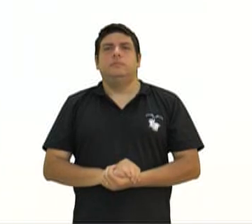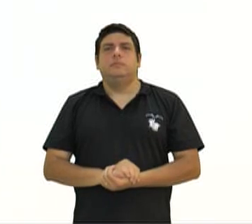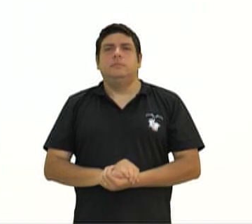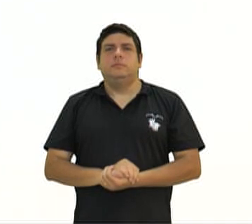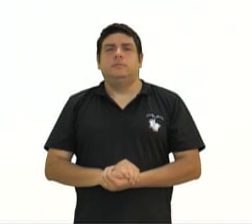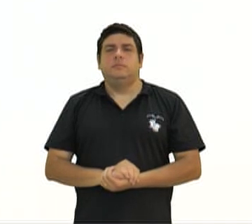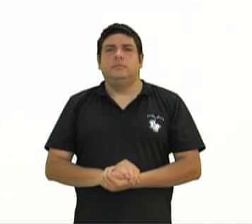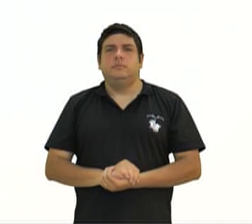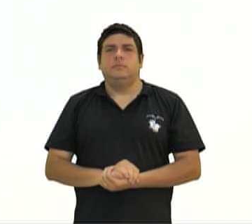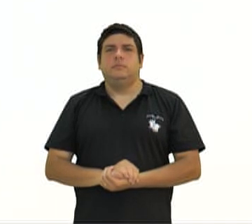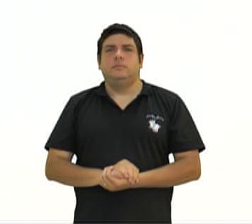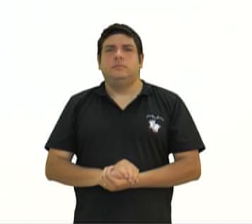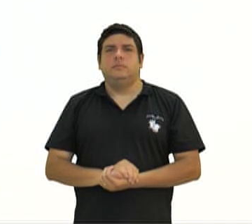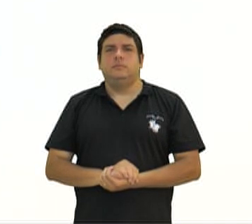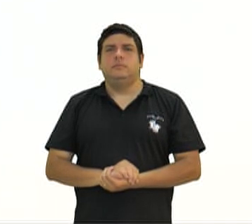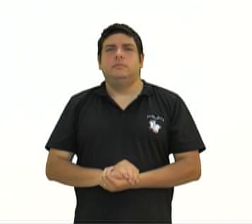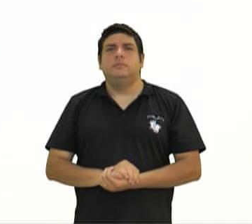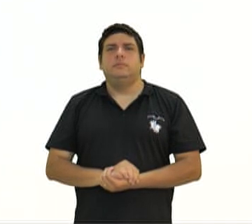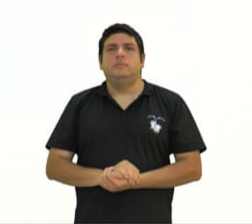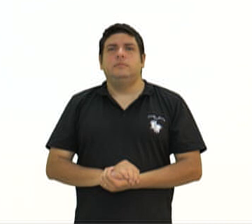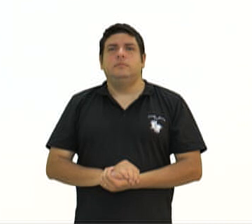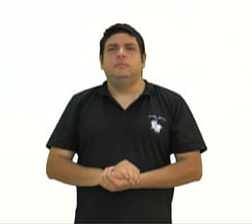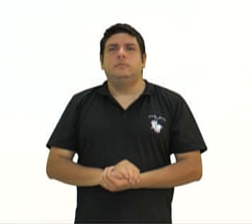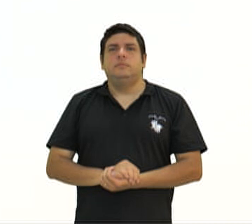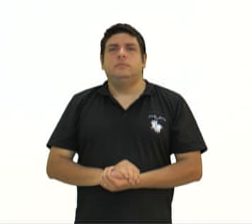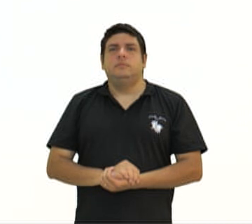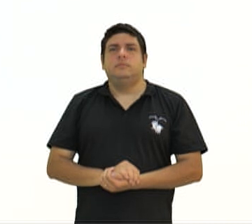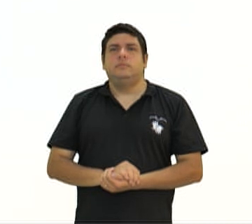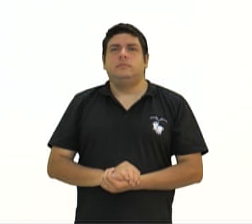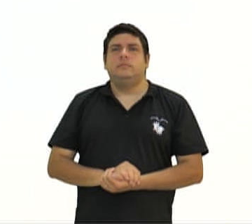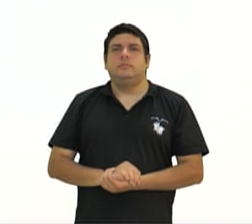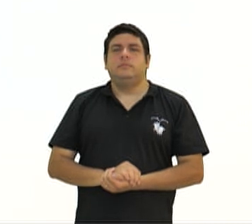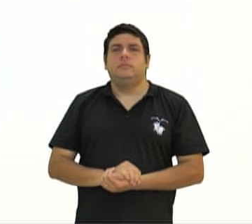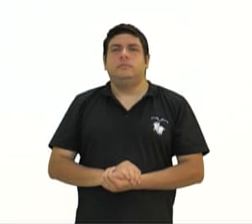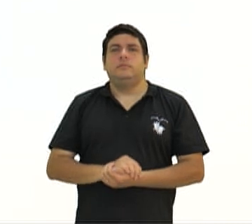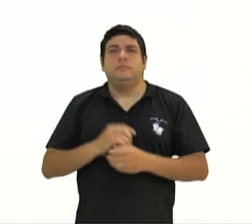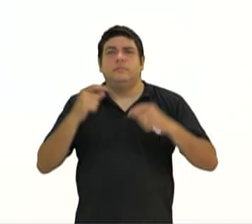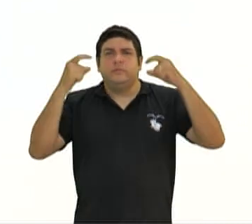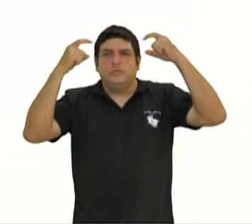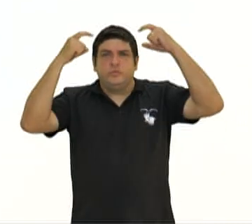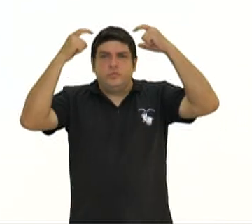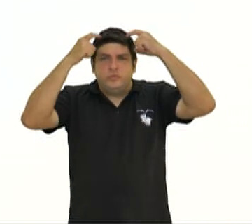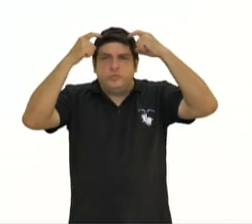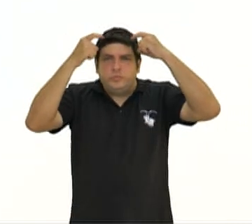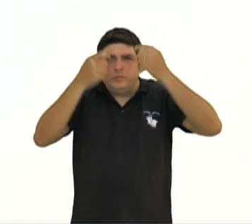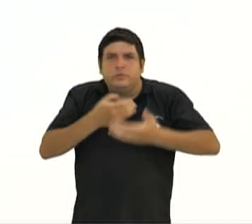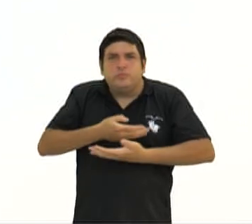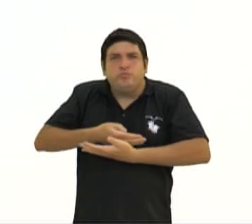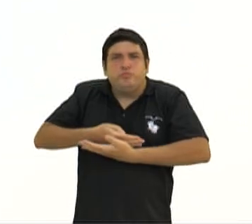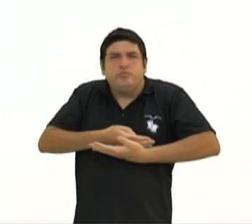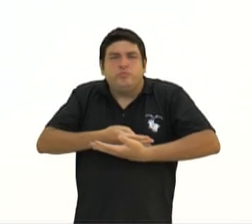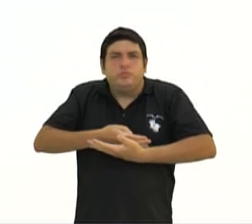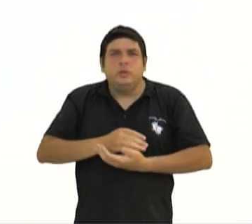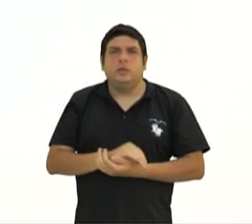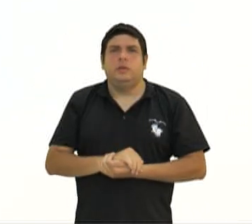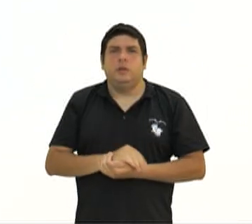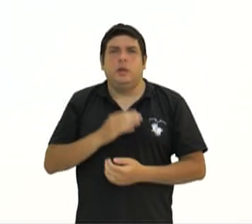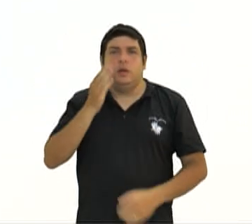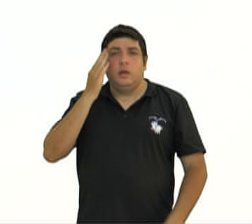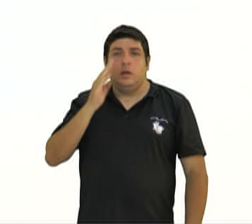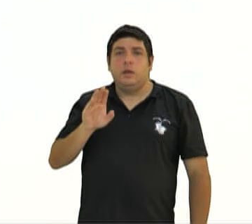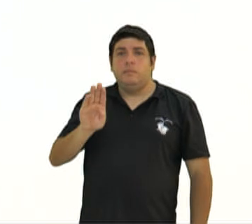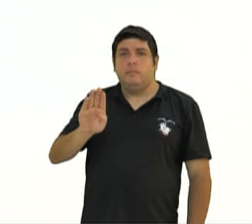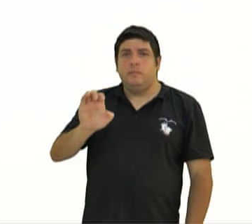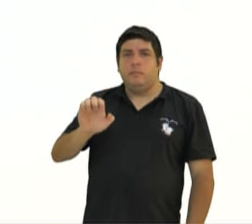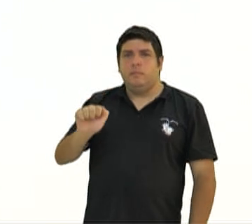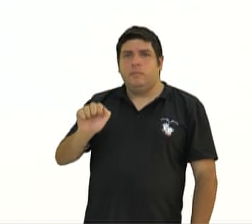Teddy bear, que seria aqui, ó, a primeira aqui, que é ursinho de pelúcia, tá? Sabemos que bear significa